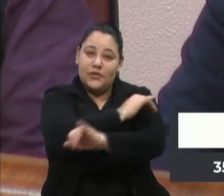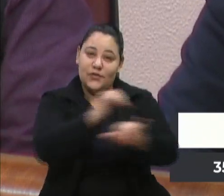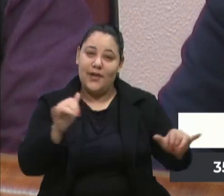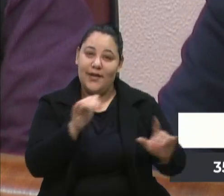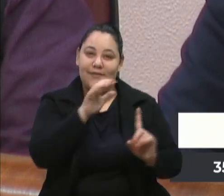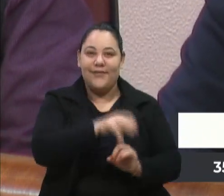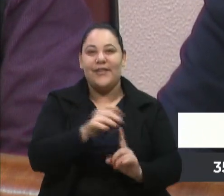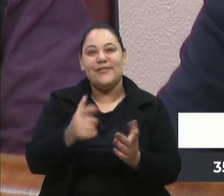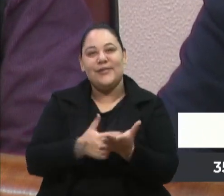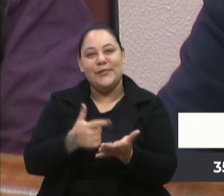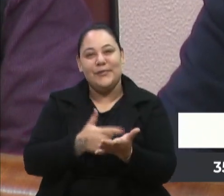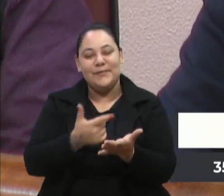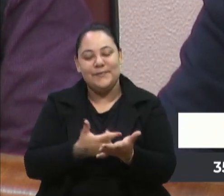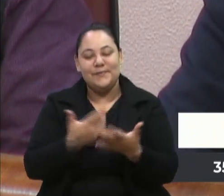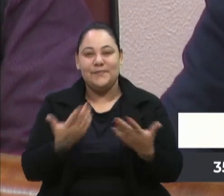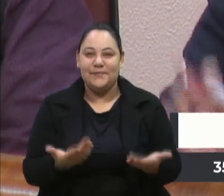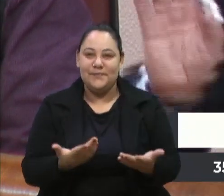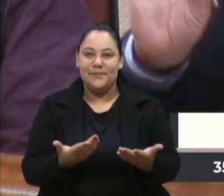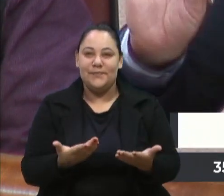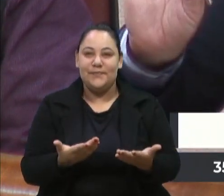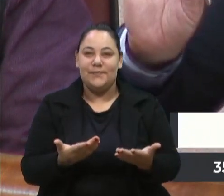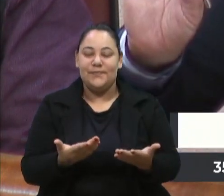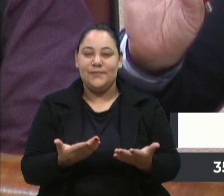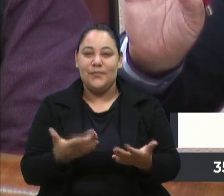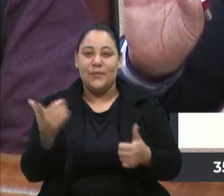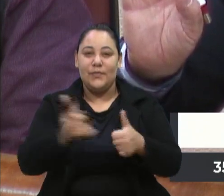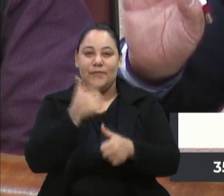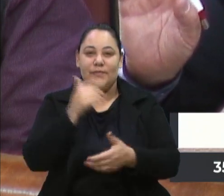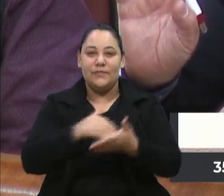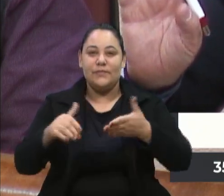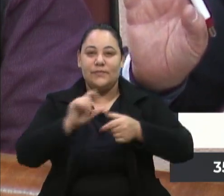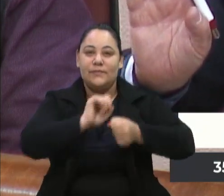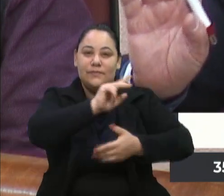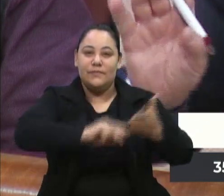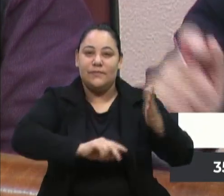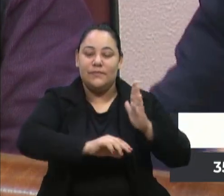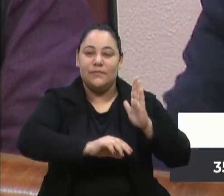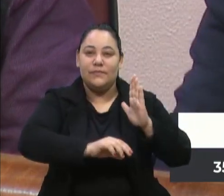Livro. Passo ao primeiro secretário que faça a leitura do ofício